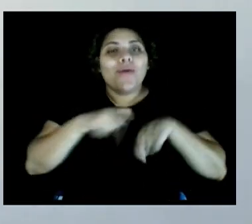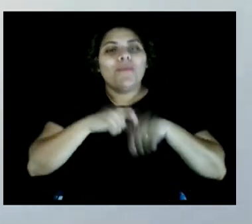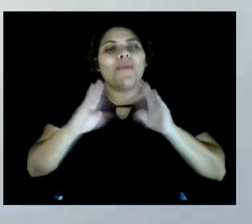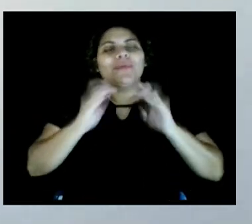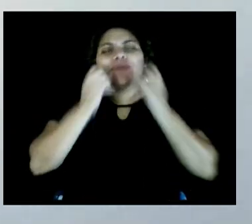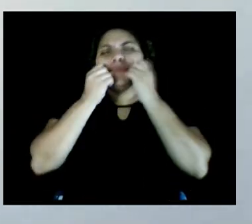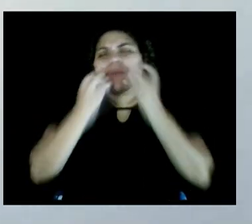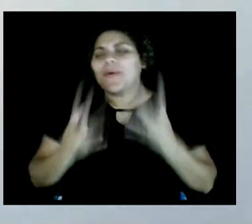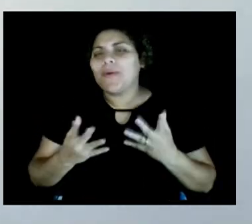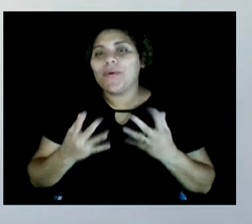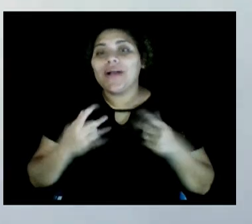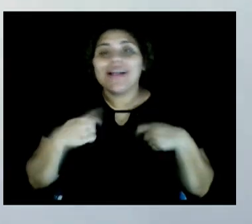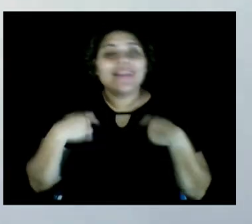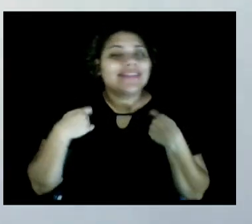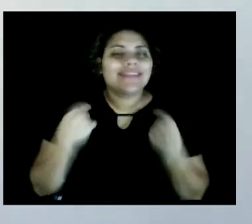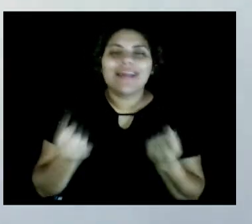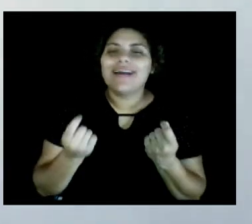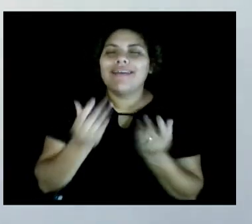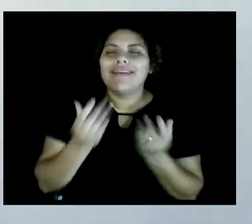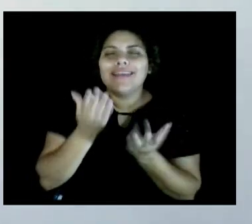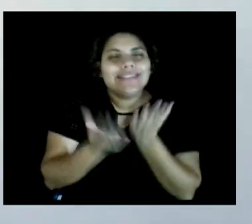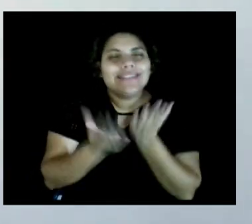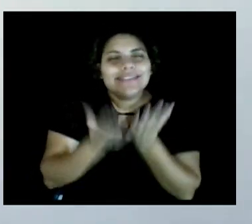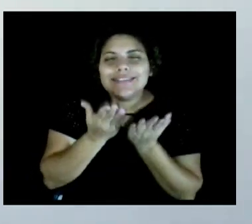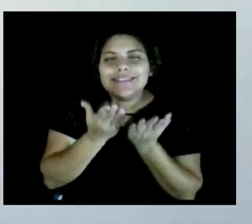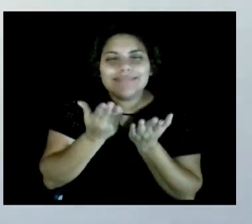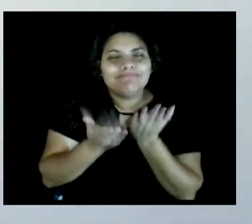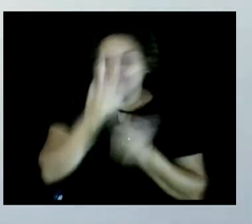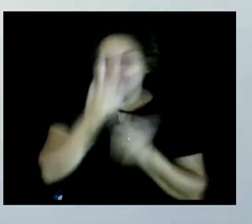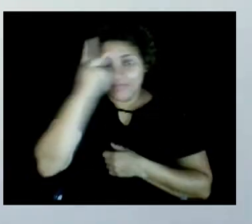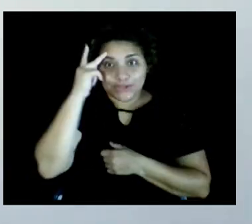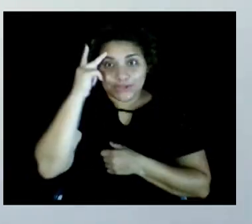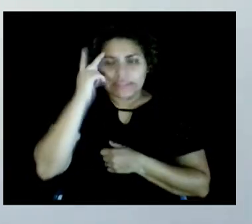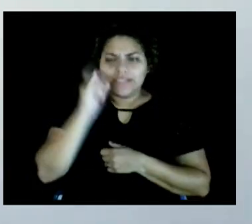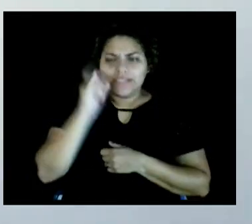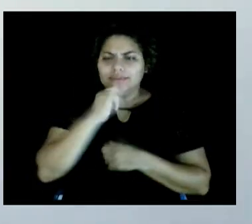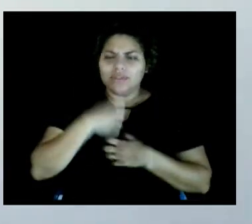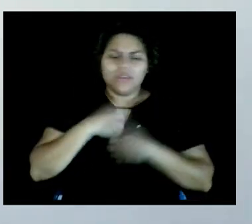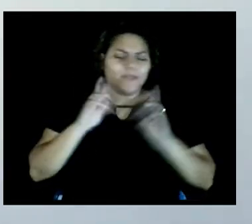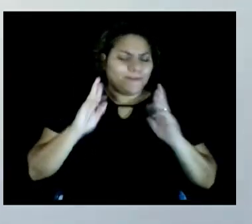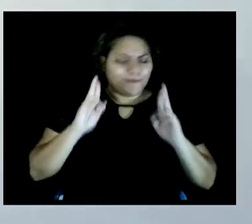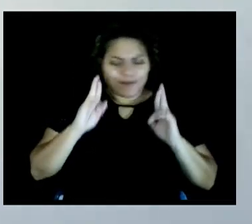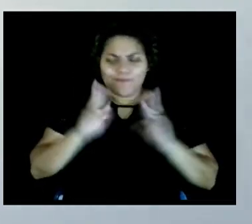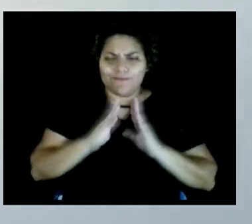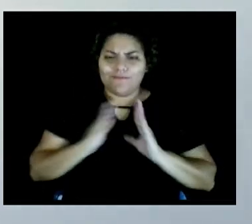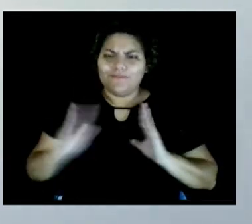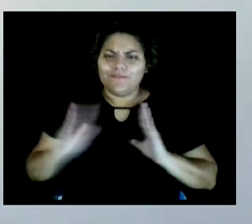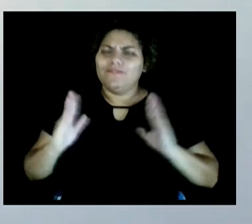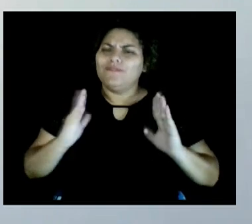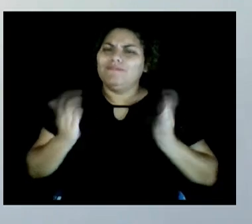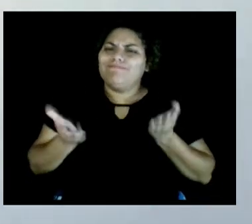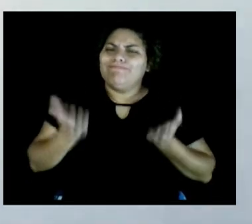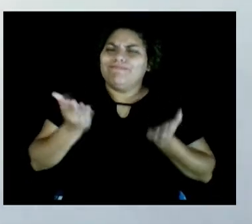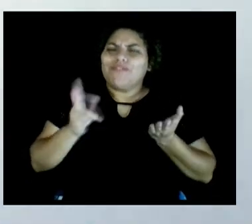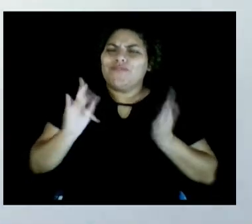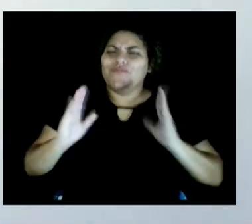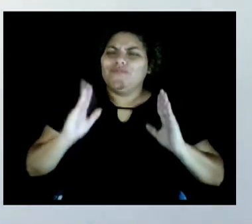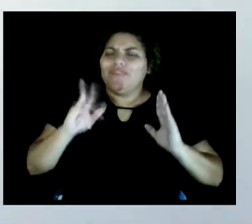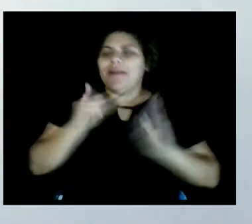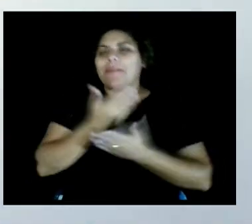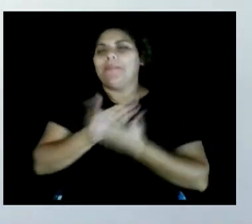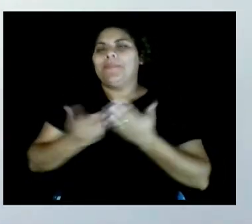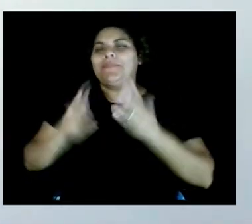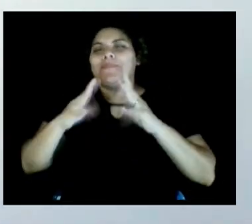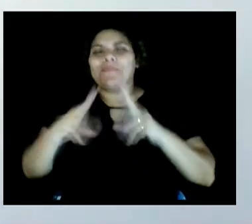esse equilíbrio para a pessoa, de falar, em algum momento isso vai passar, mas quais são as ferramentas que eu tenho nesse momento para que eu possa ter